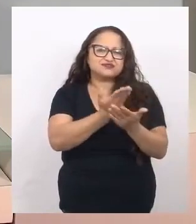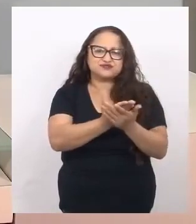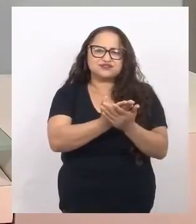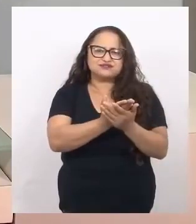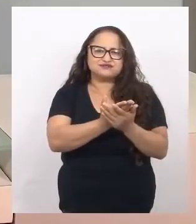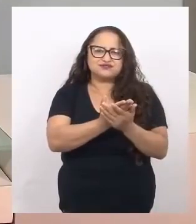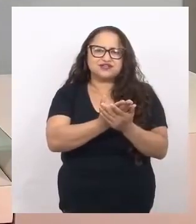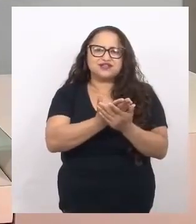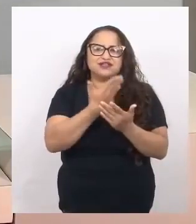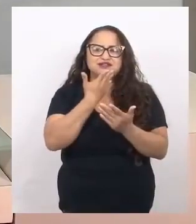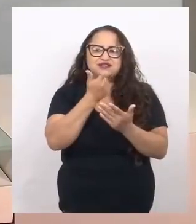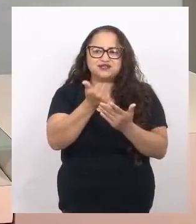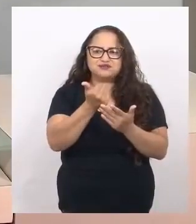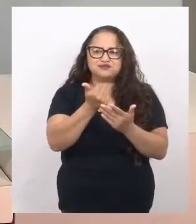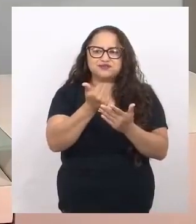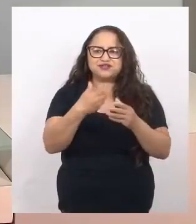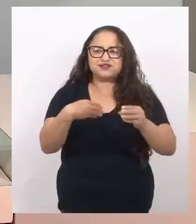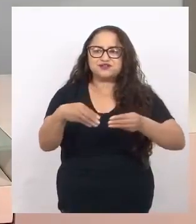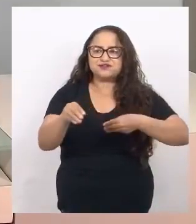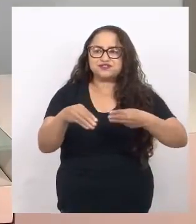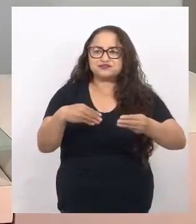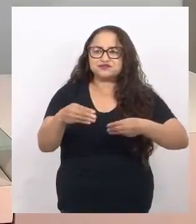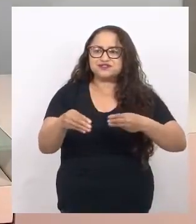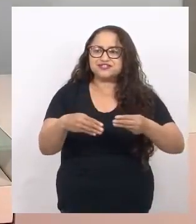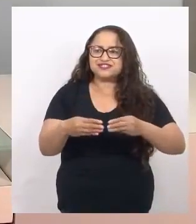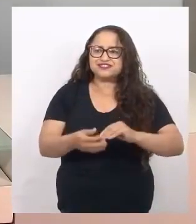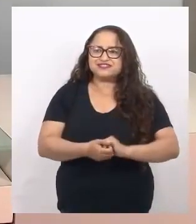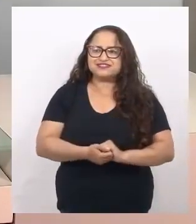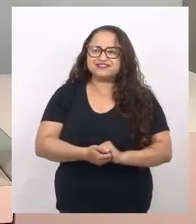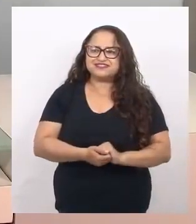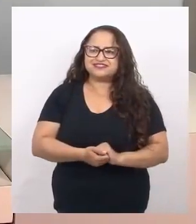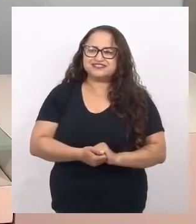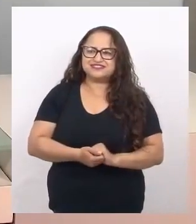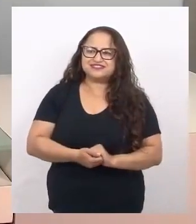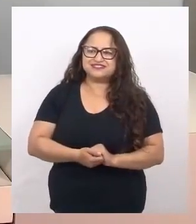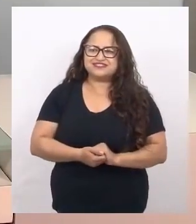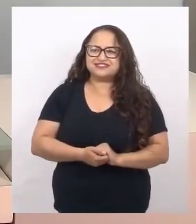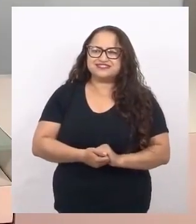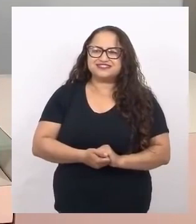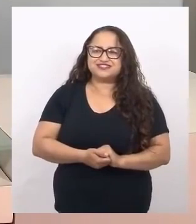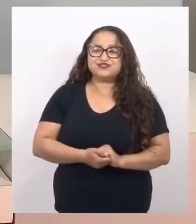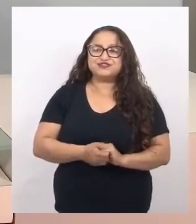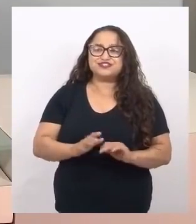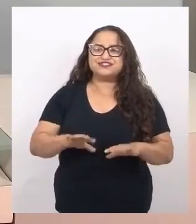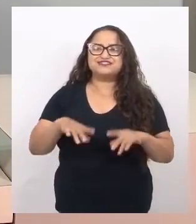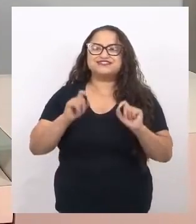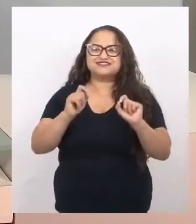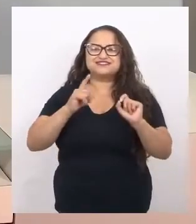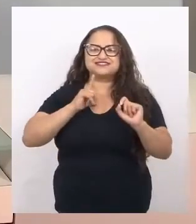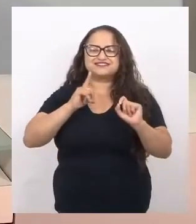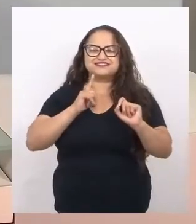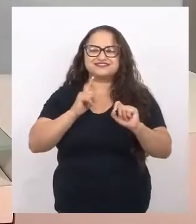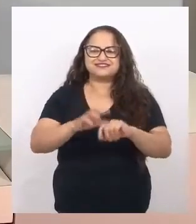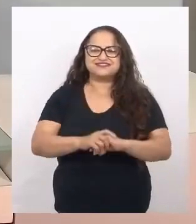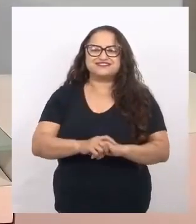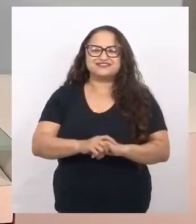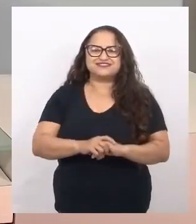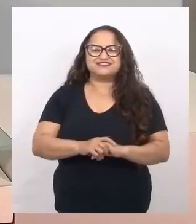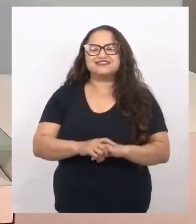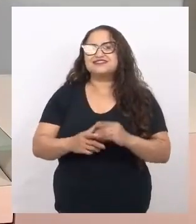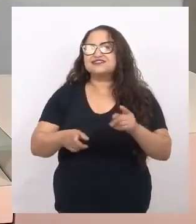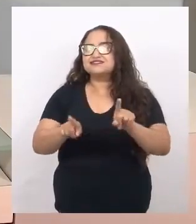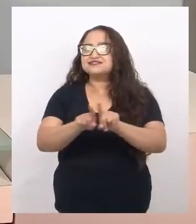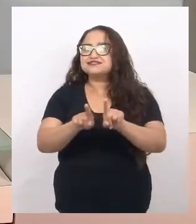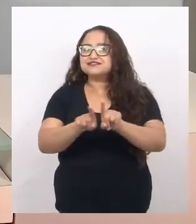para a atribuição. Porque eu vou atribuir agora, durante o processo de atribuição inicial, em dezembro, tanto do primeiro